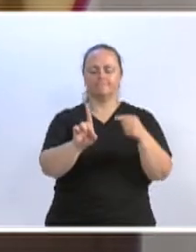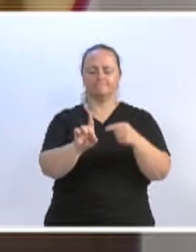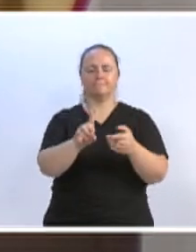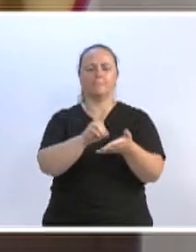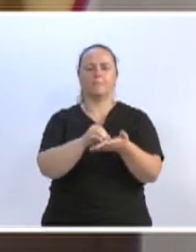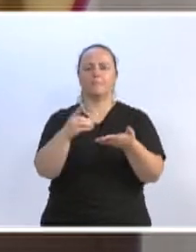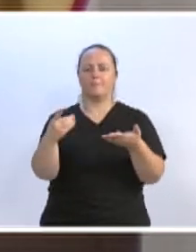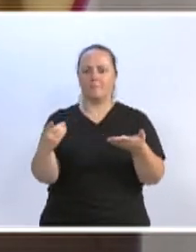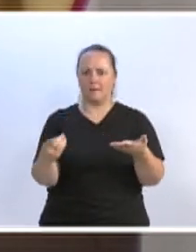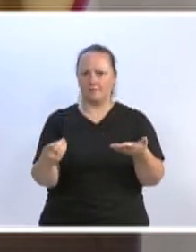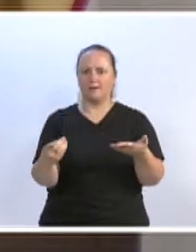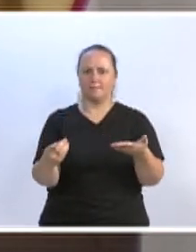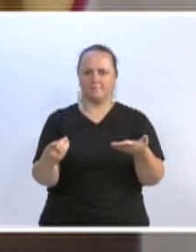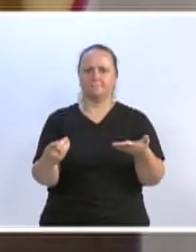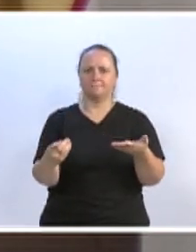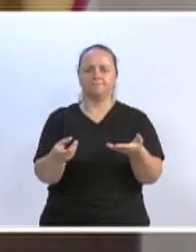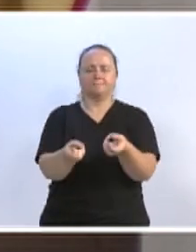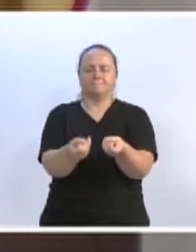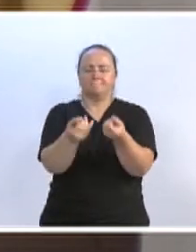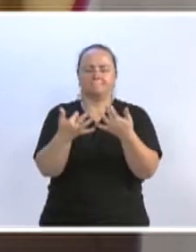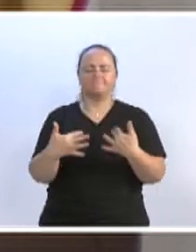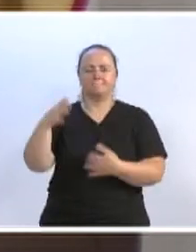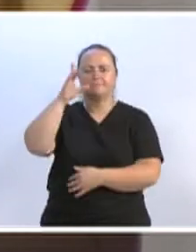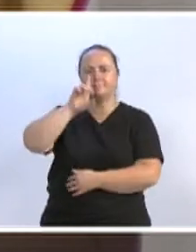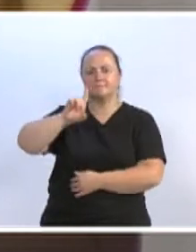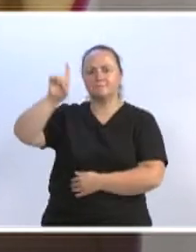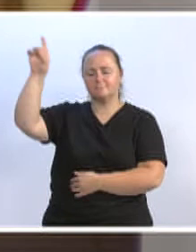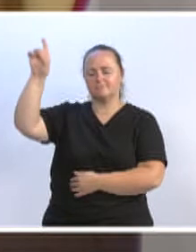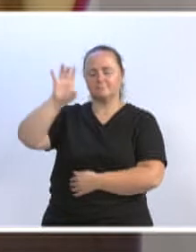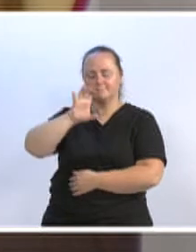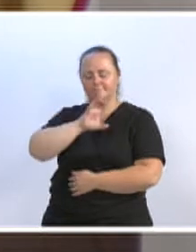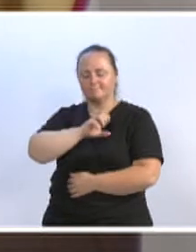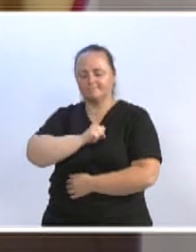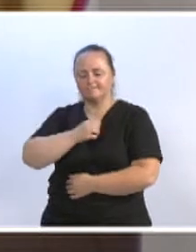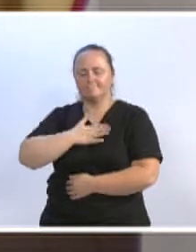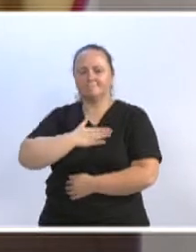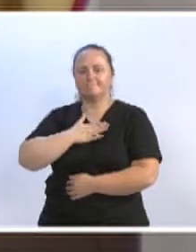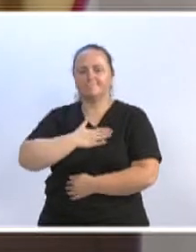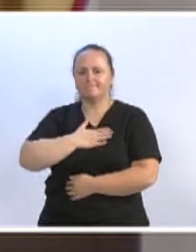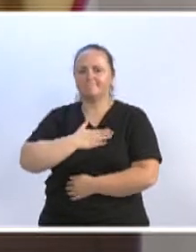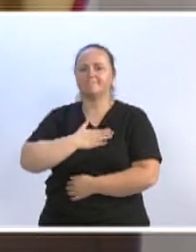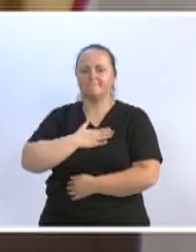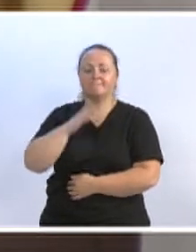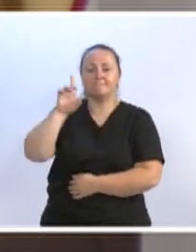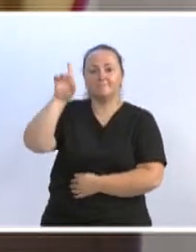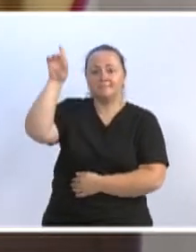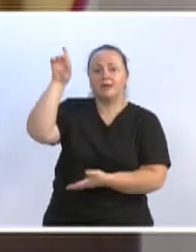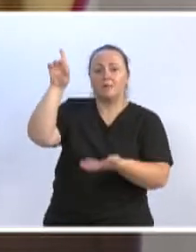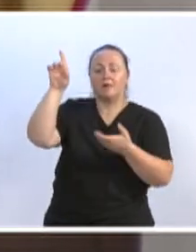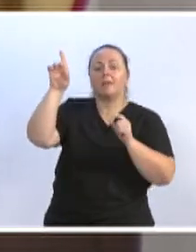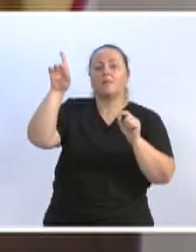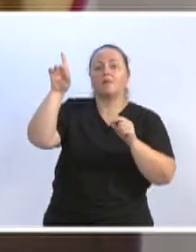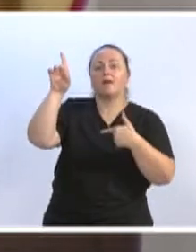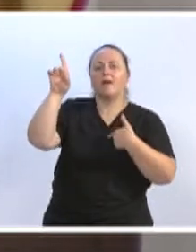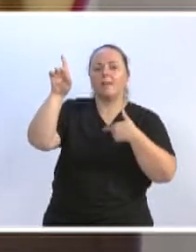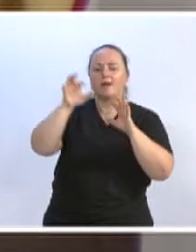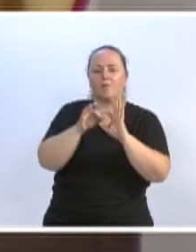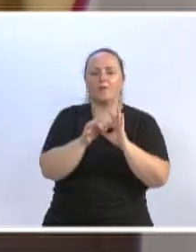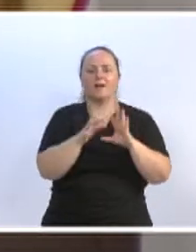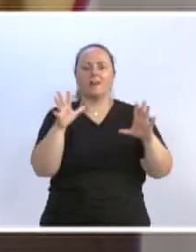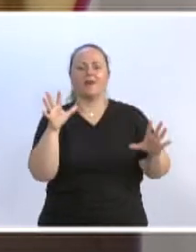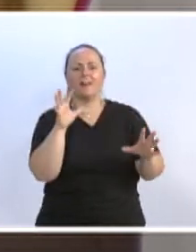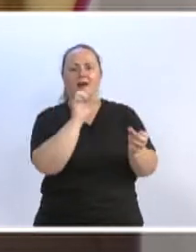que Deus me ama, sou amado por Deus, Deus me quer tirar de toda a escravidão e Deus me